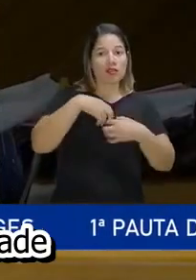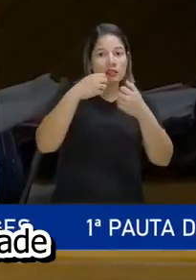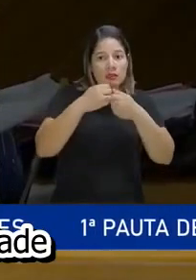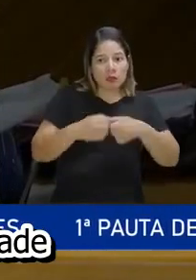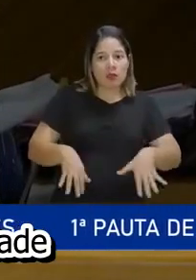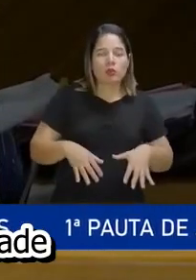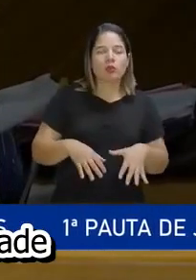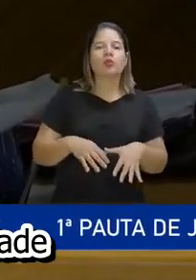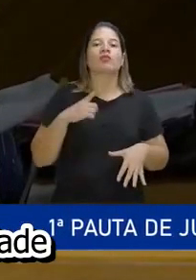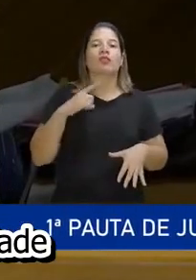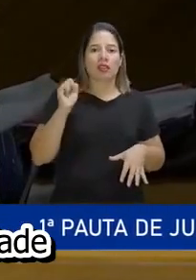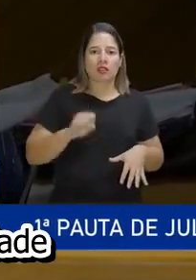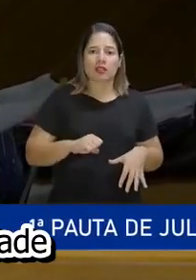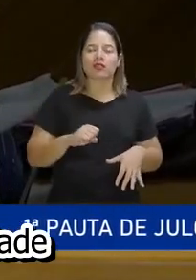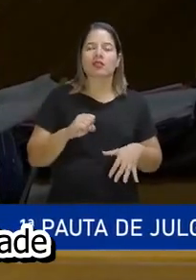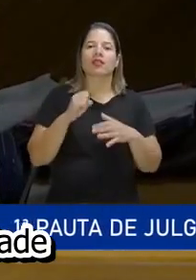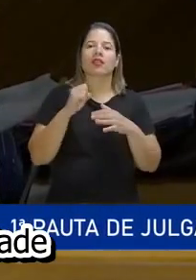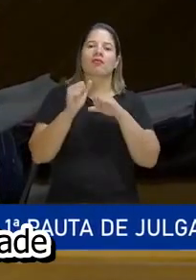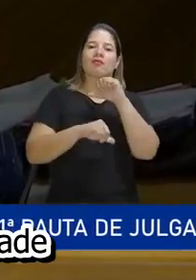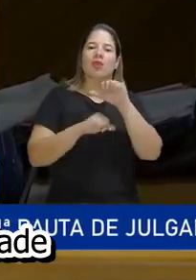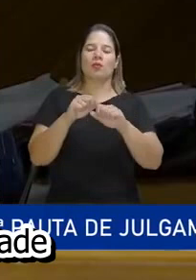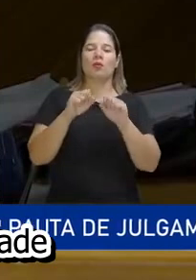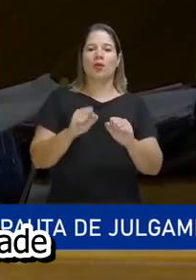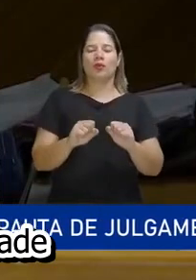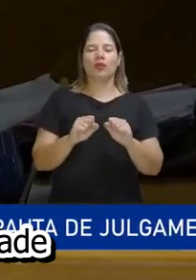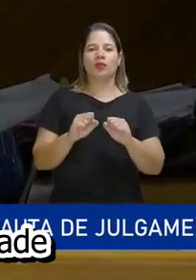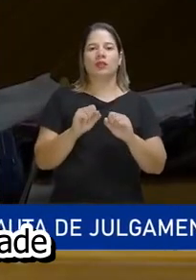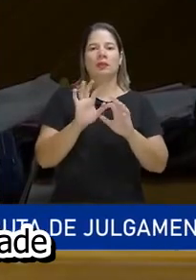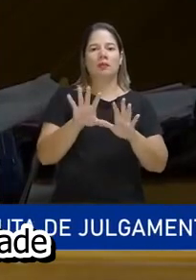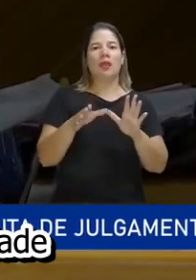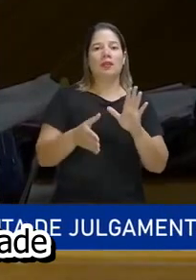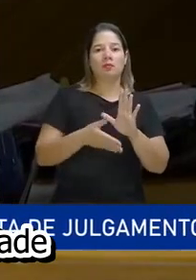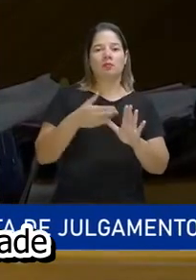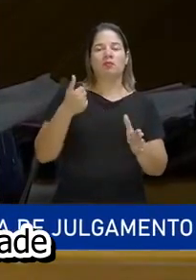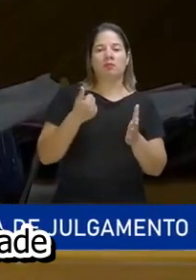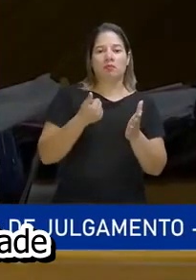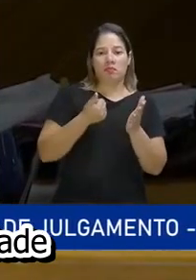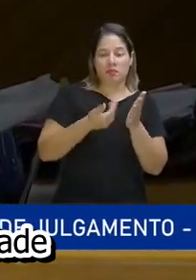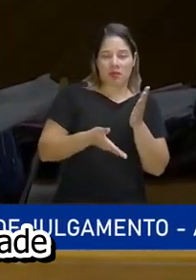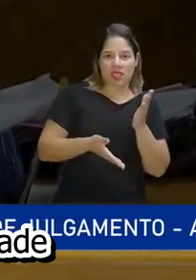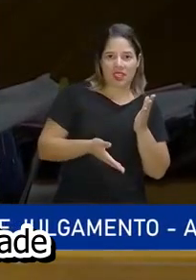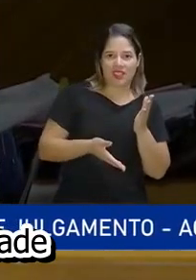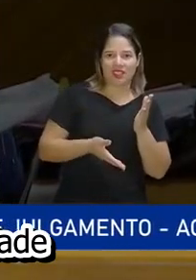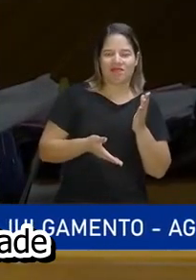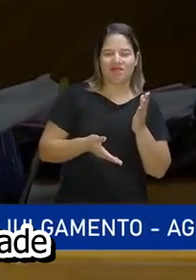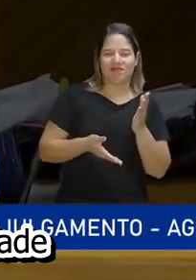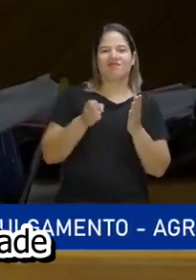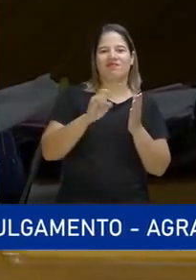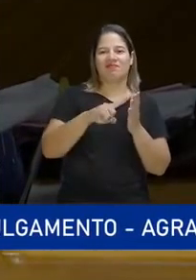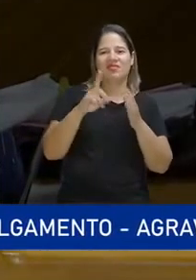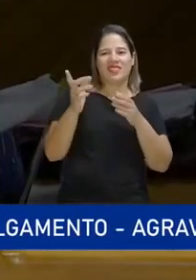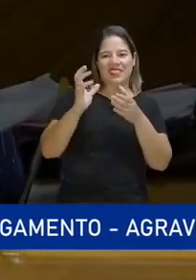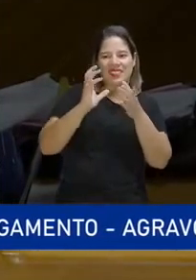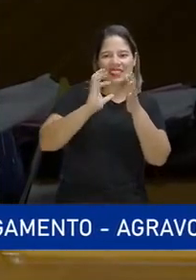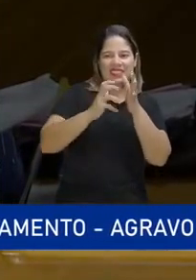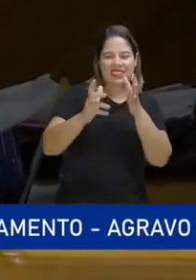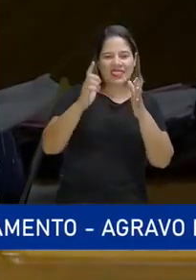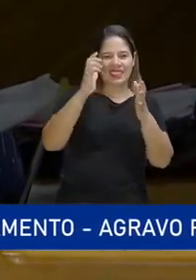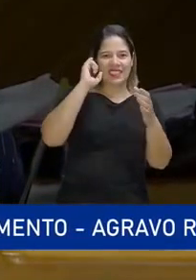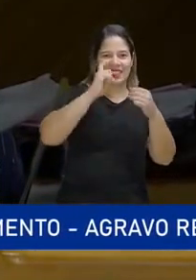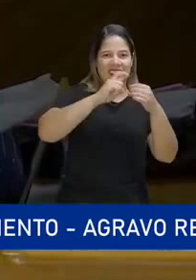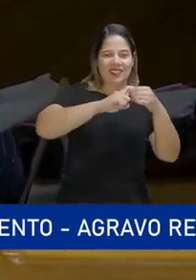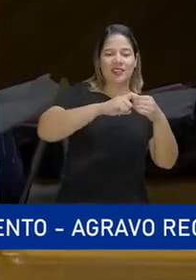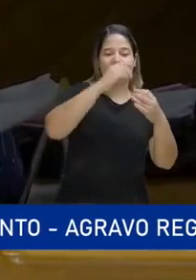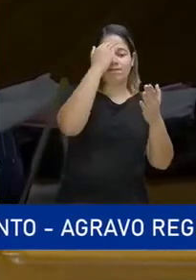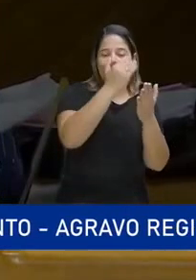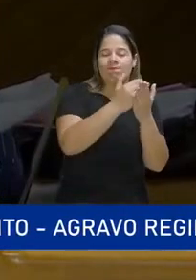caso, a alegada ausência de pedido de decretação de perda do cargo eletivo por infidelidade partidária por parte do